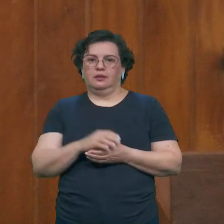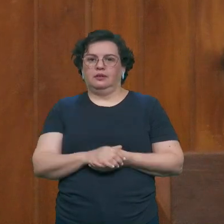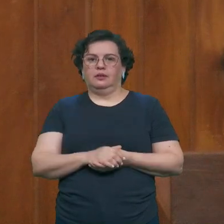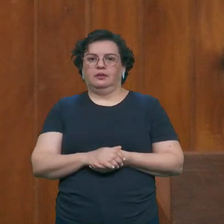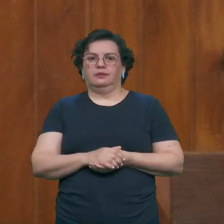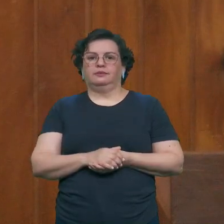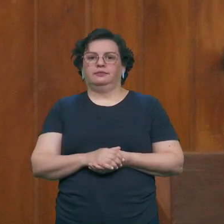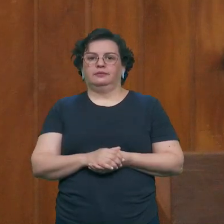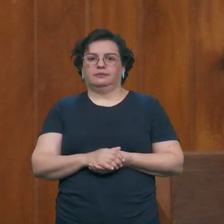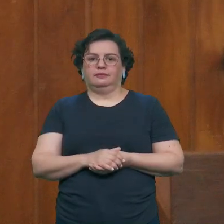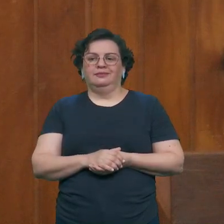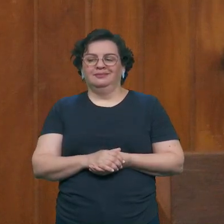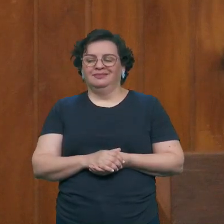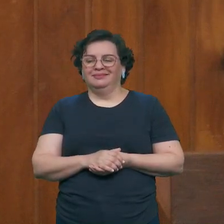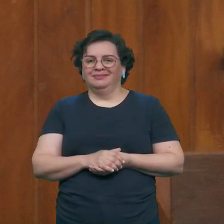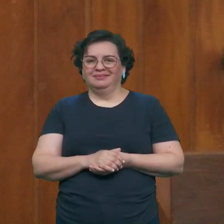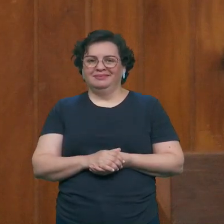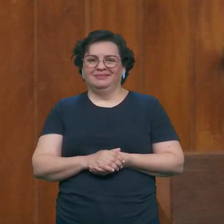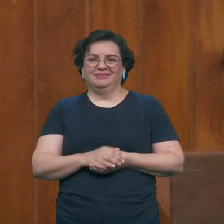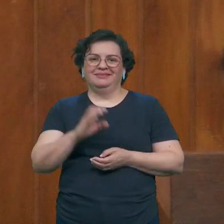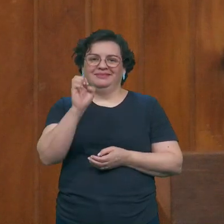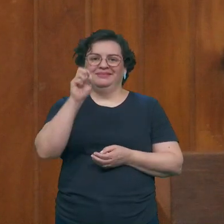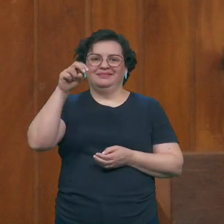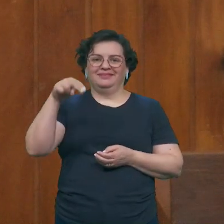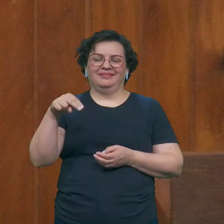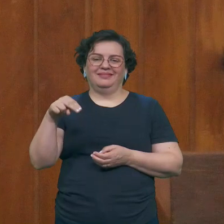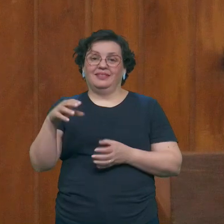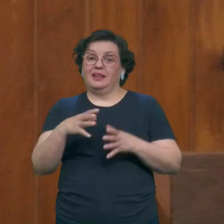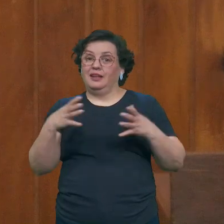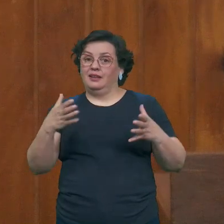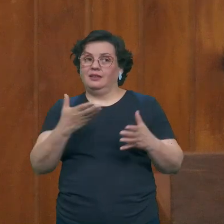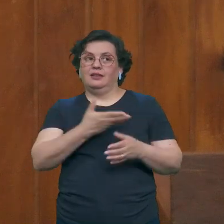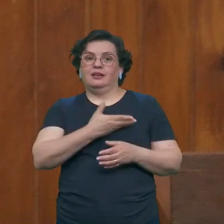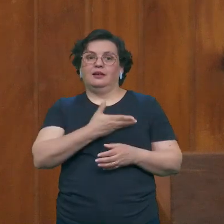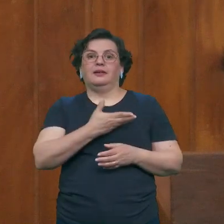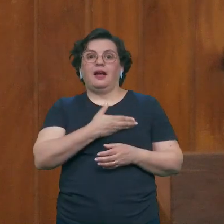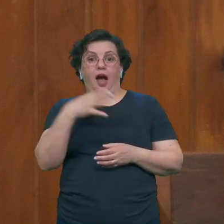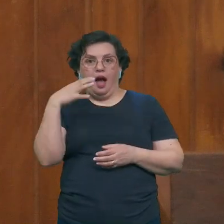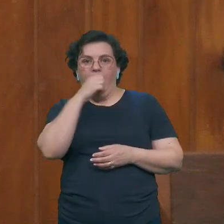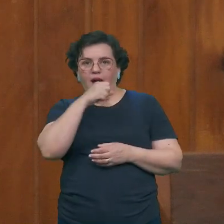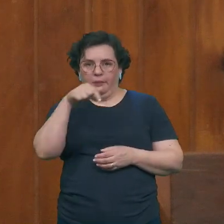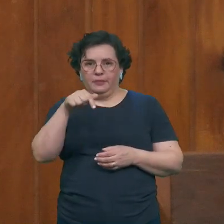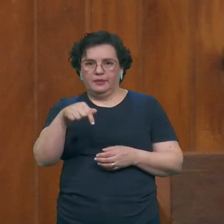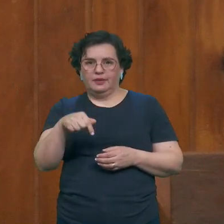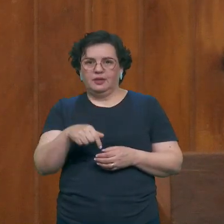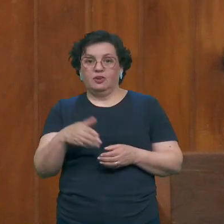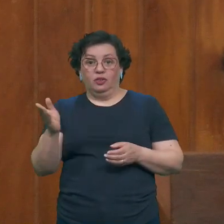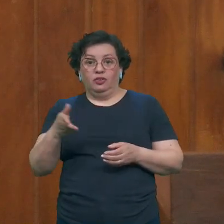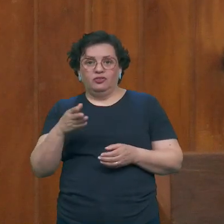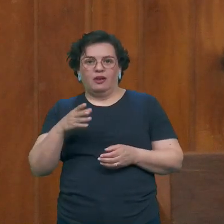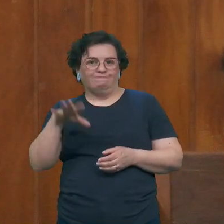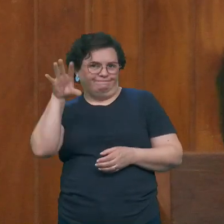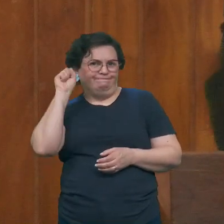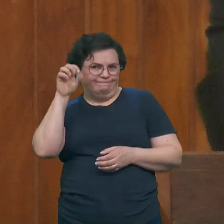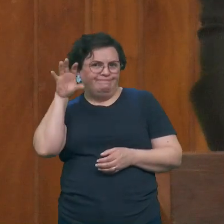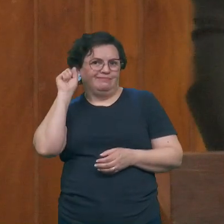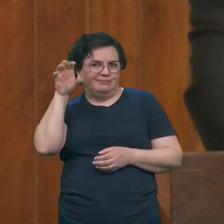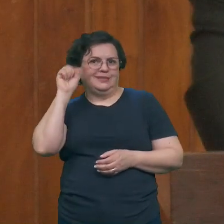o vereador Eduardo Nascimento, grande amigo. Vou ser breve aqui, viu, Eduardo? Já falo, já ouvimos bastante,